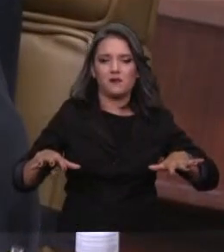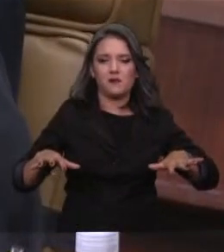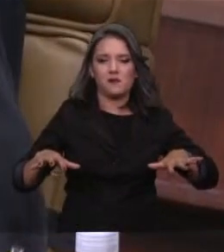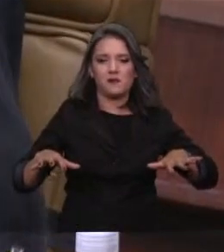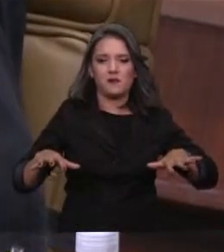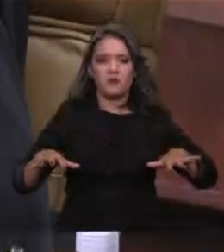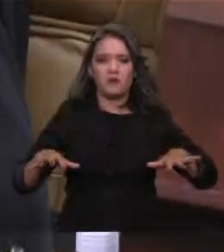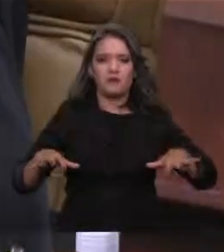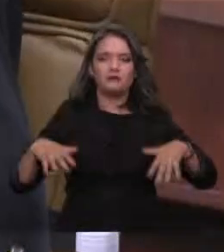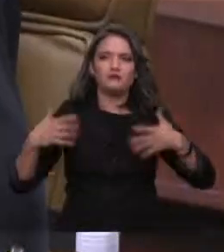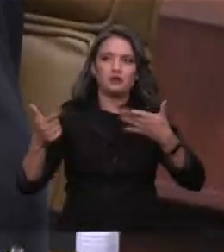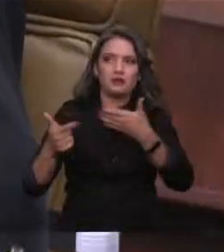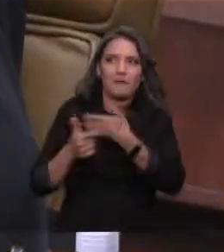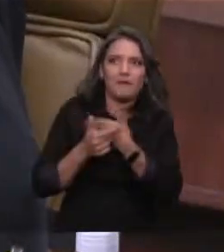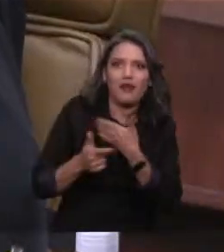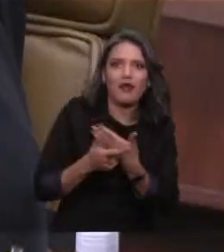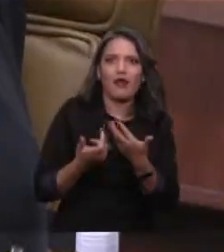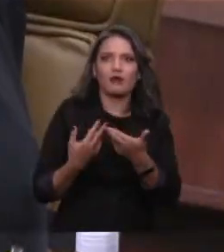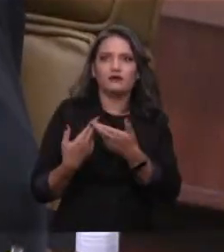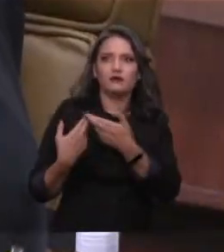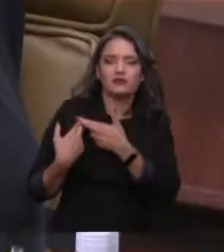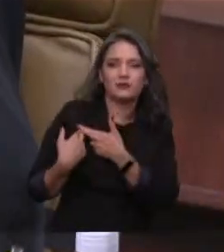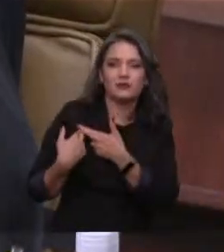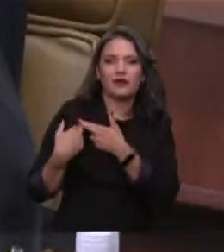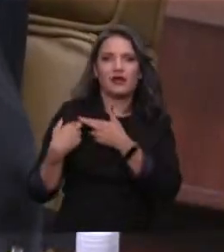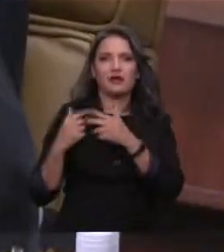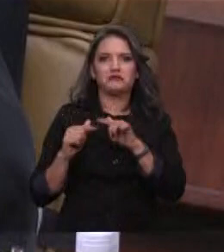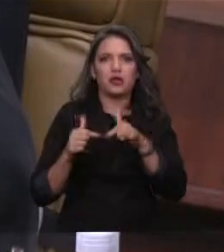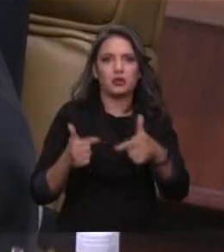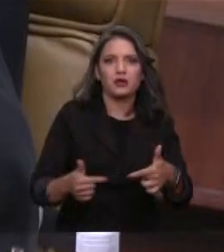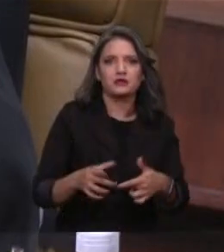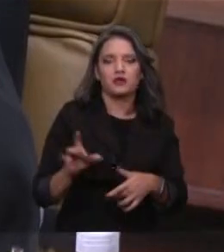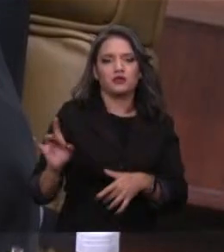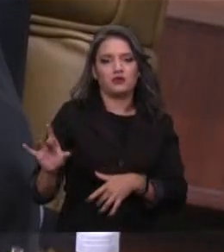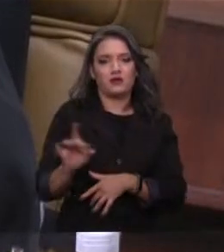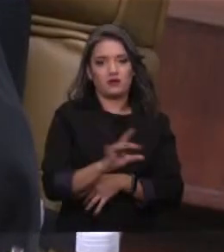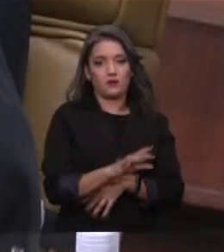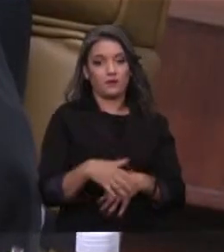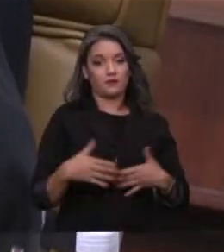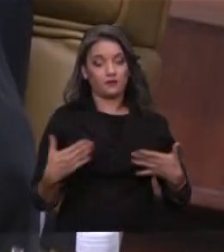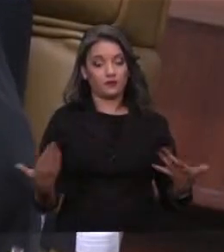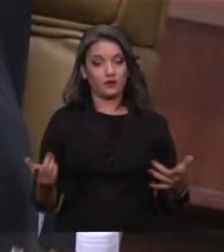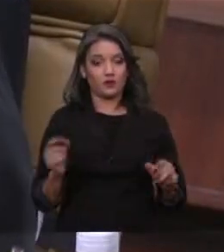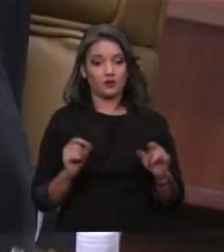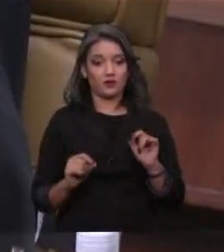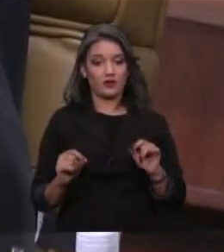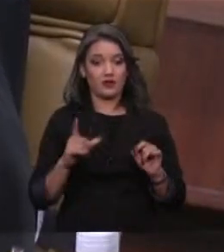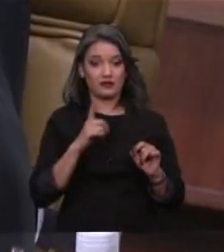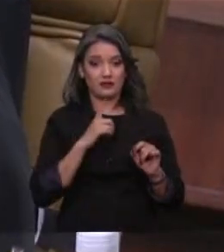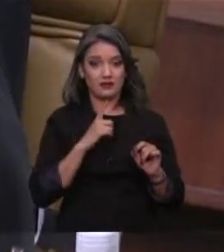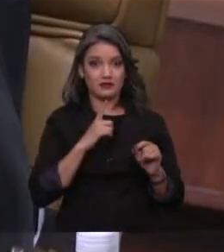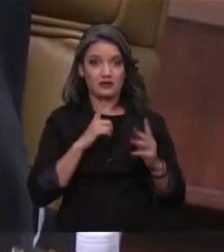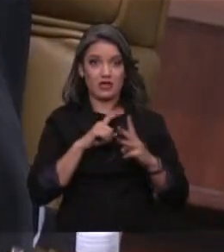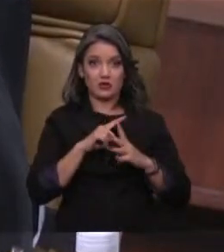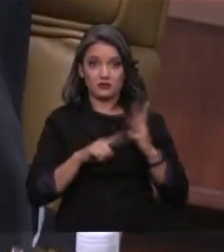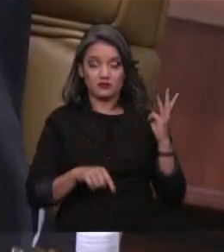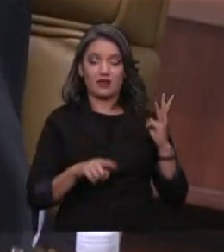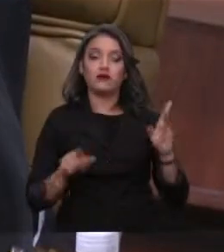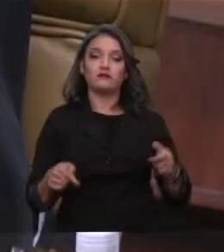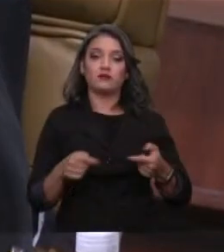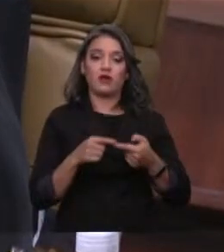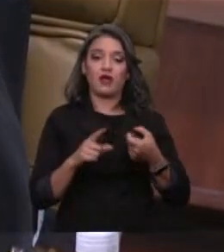de atribuições e de atuação. Então, eu enquadro a conduta desses réus no